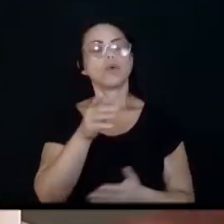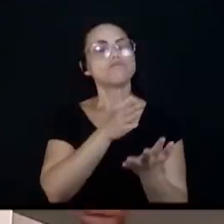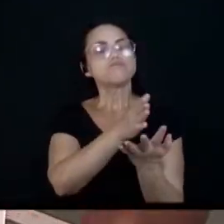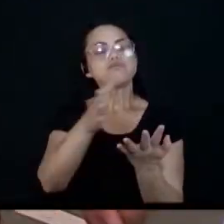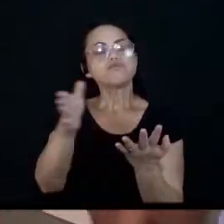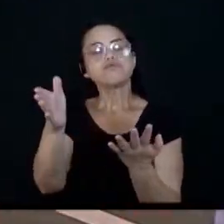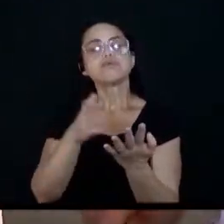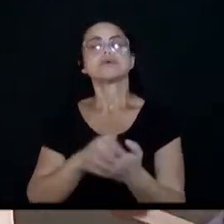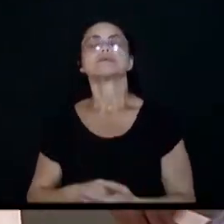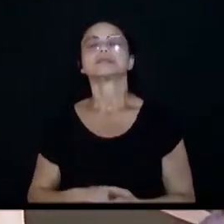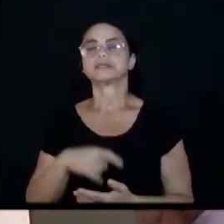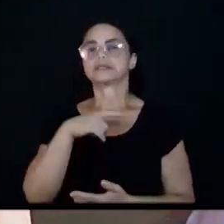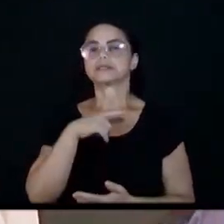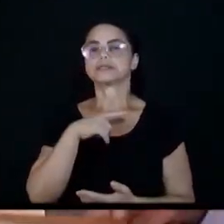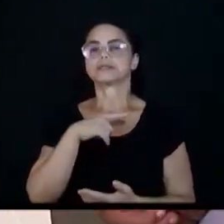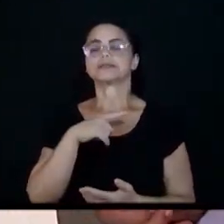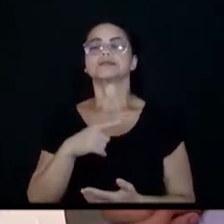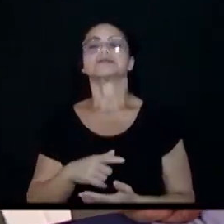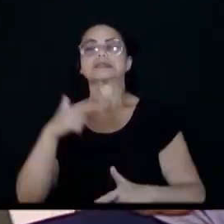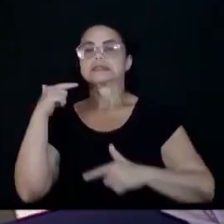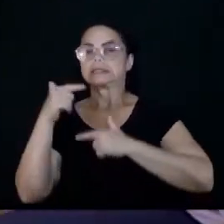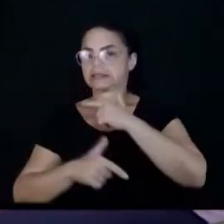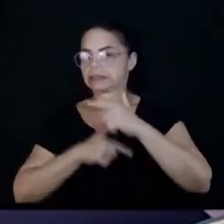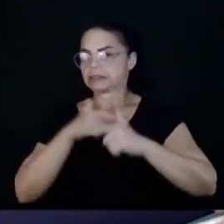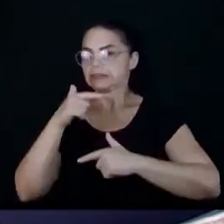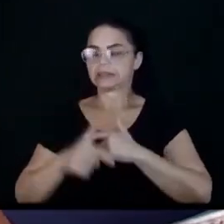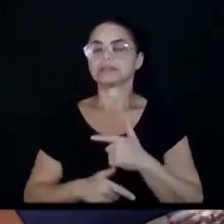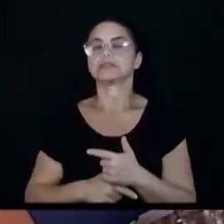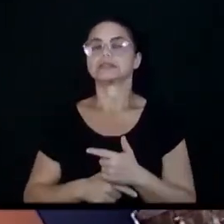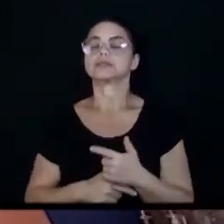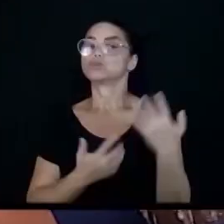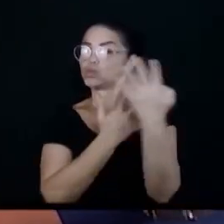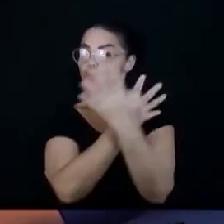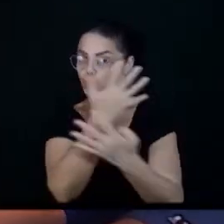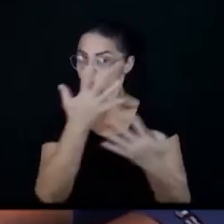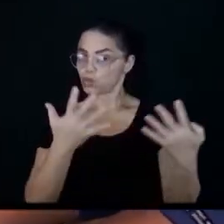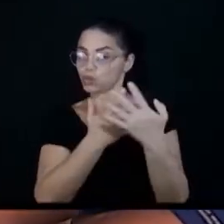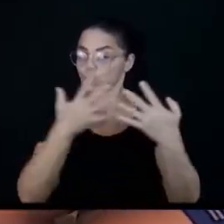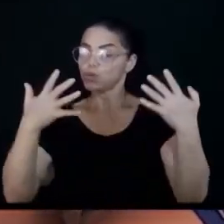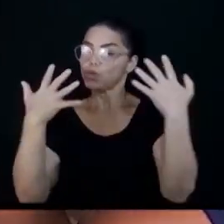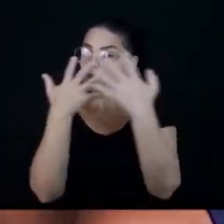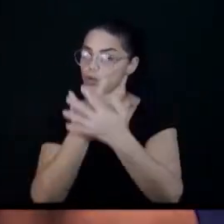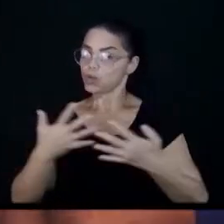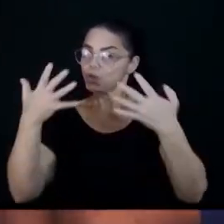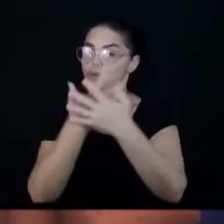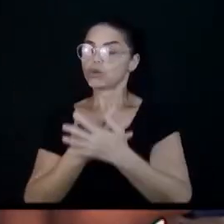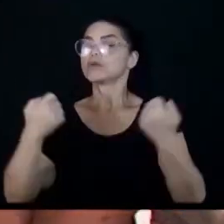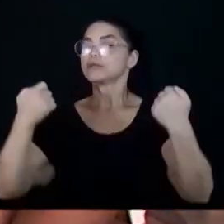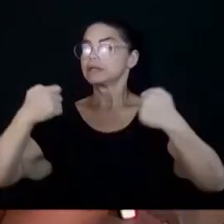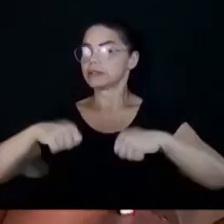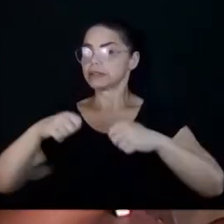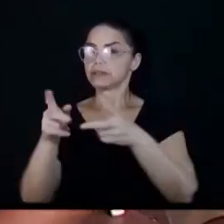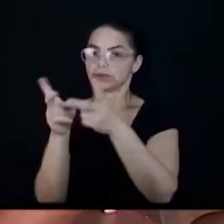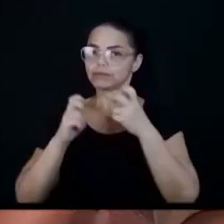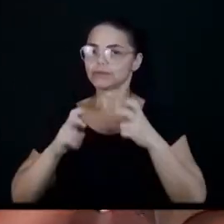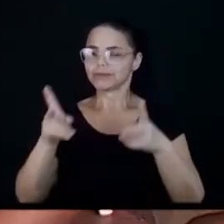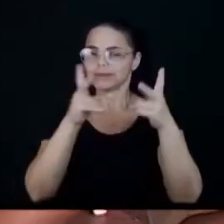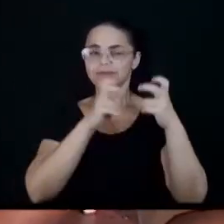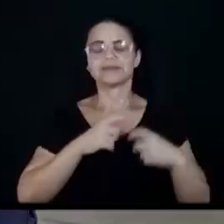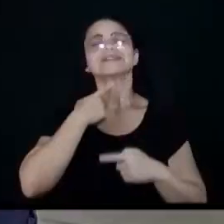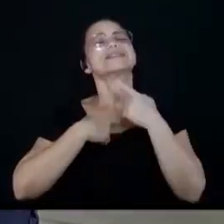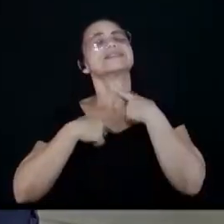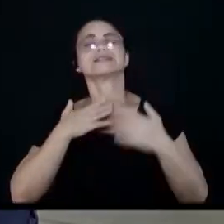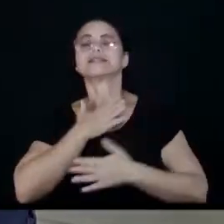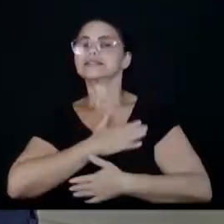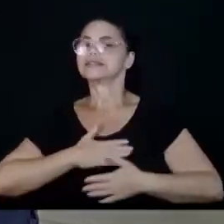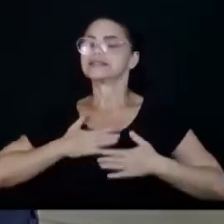é um trabalho muito de escuta das necessidades, dos desejos, do que eles gostariam de fazer, para a partir